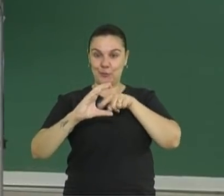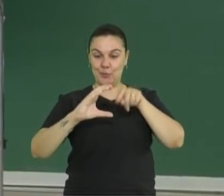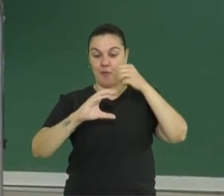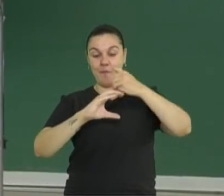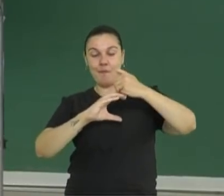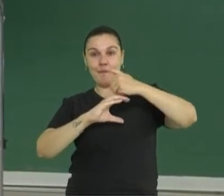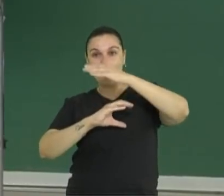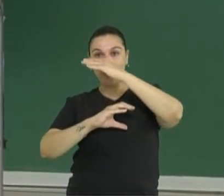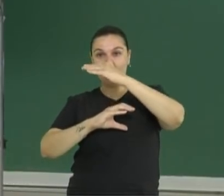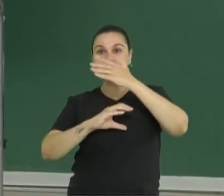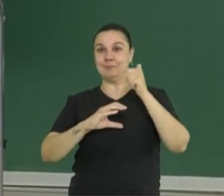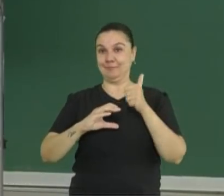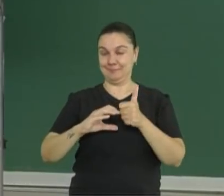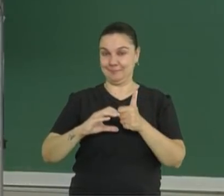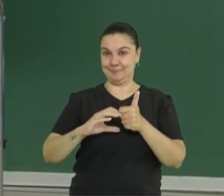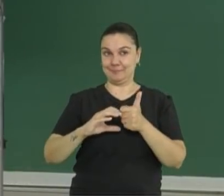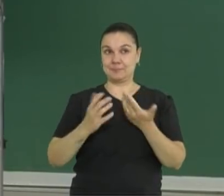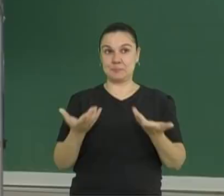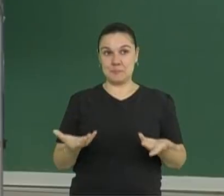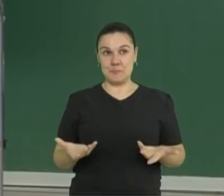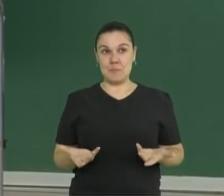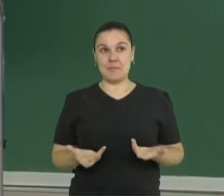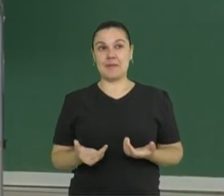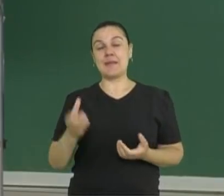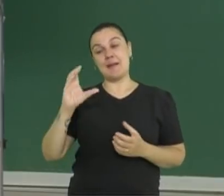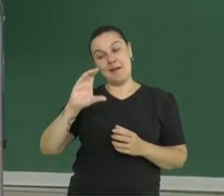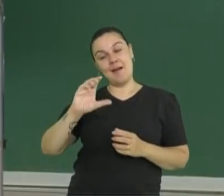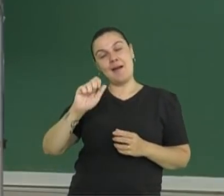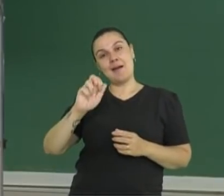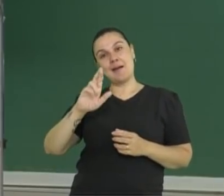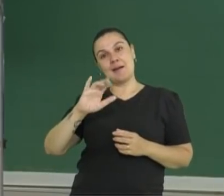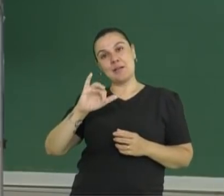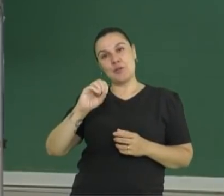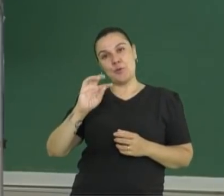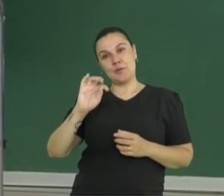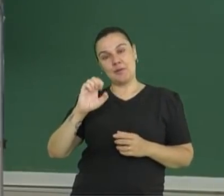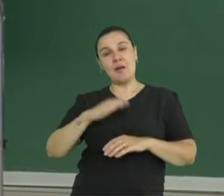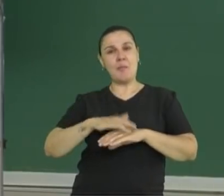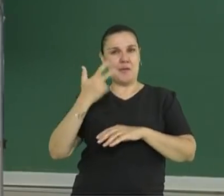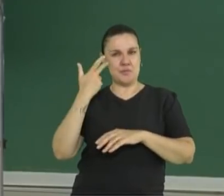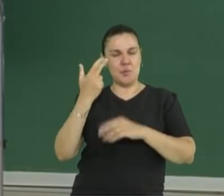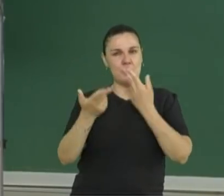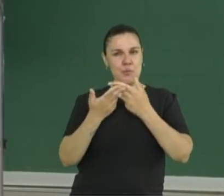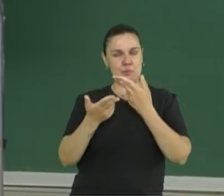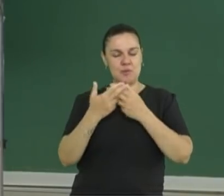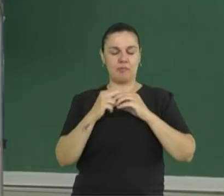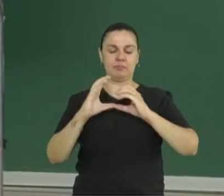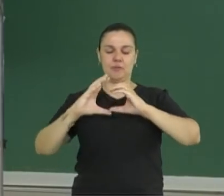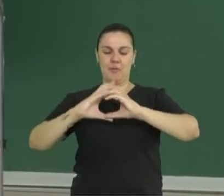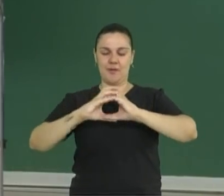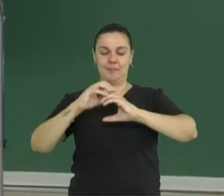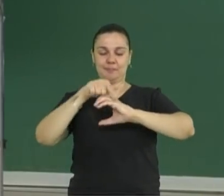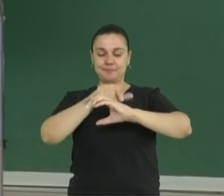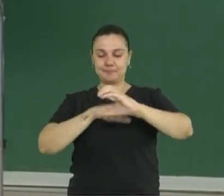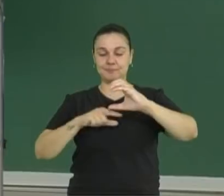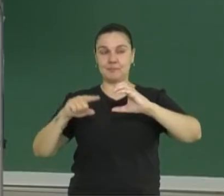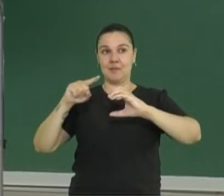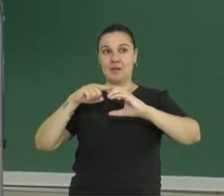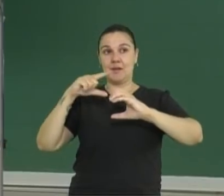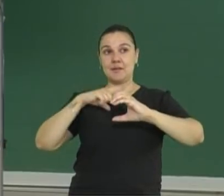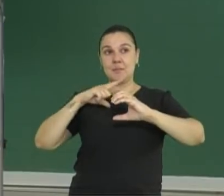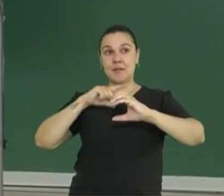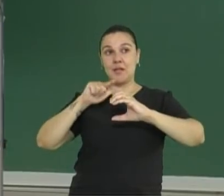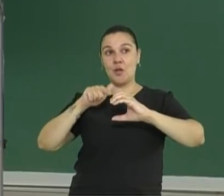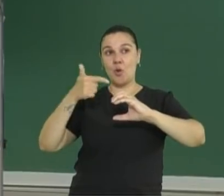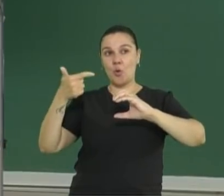o citoplasma da célula. Mais comum também chamarmos de carioteca. O núcleo também tem uma